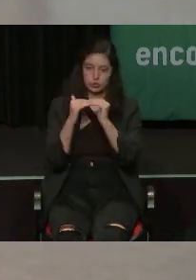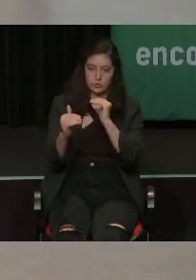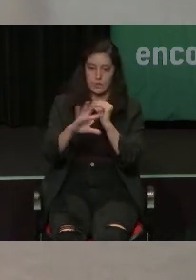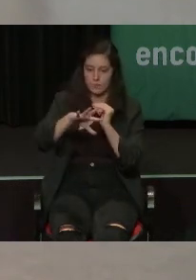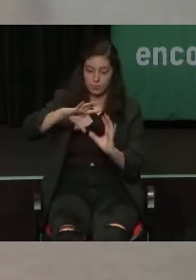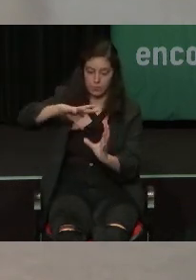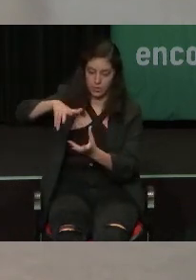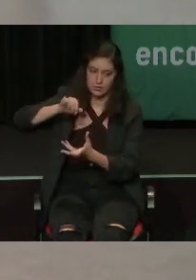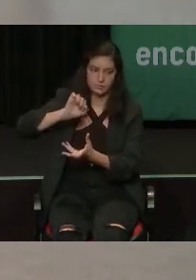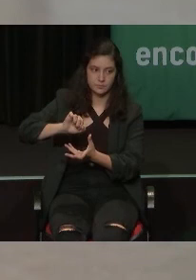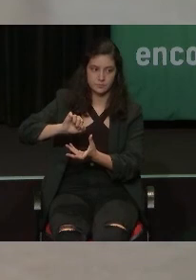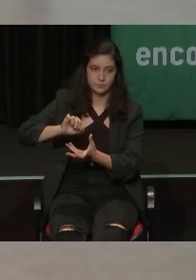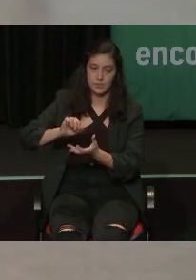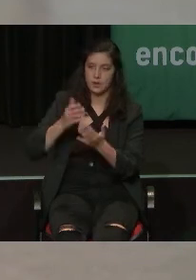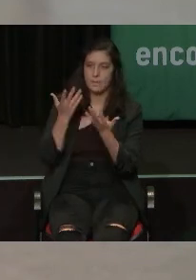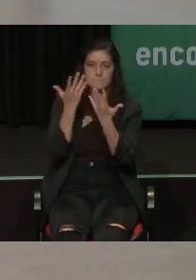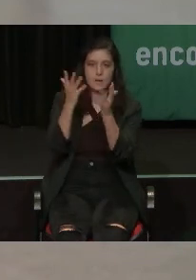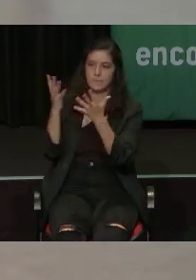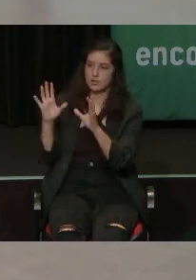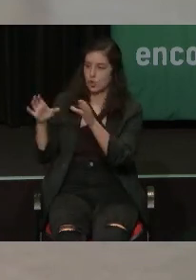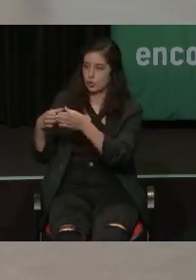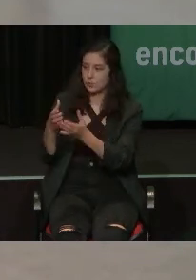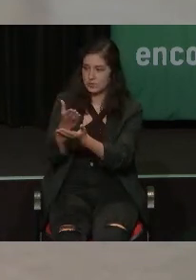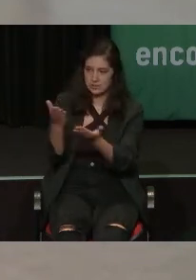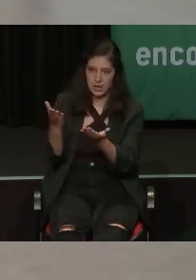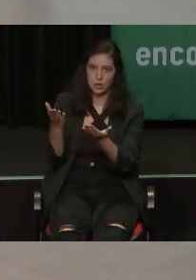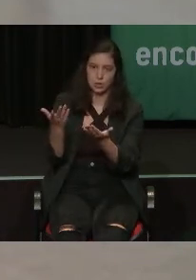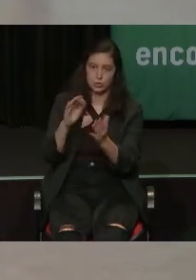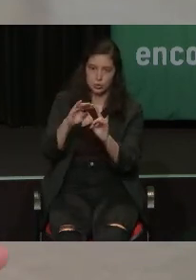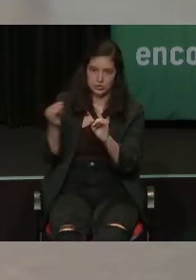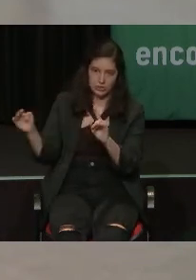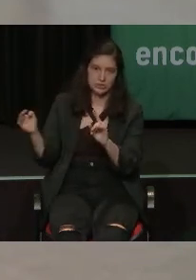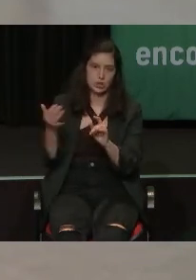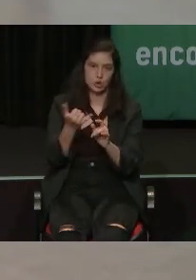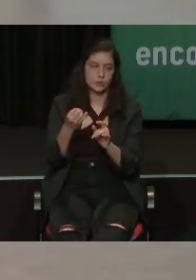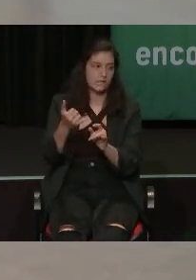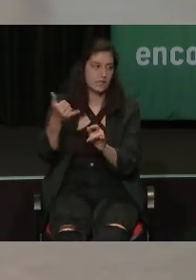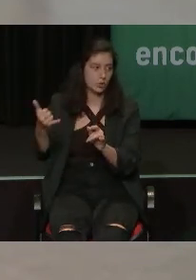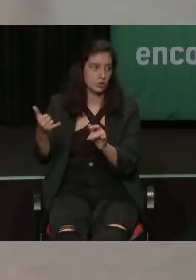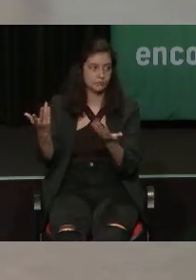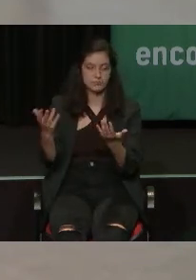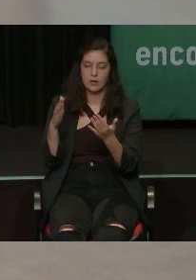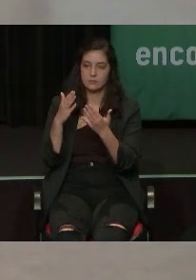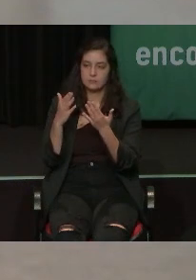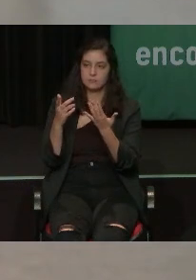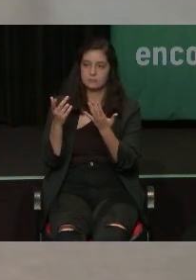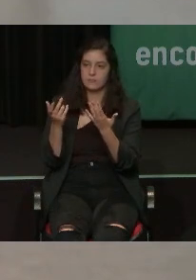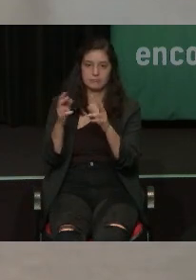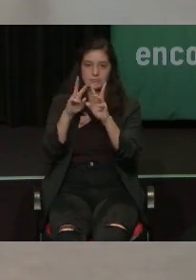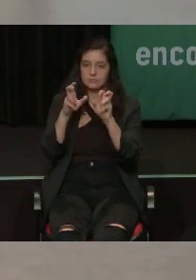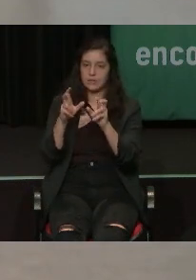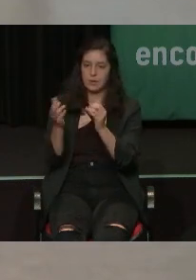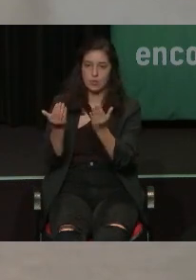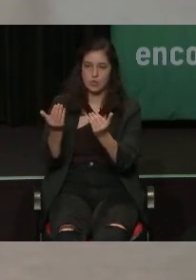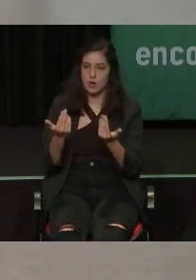planeta. Os meus parabéns às comissárias do Ciência 2022, que trouxeram estas questões prementes para